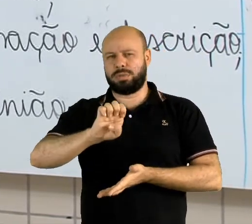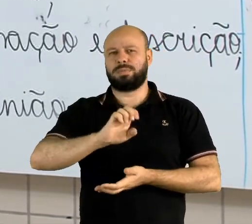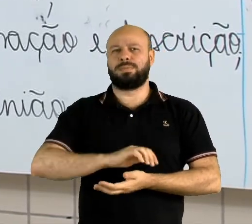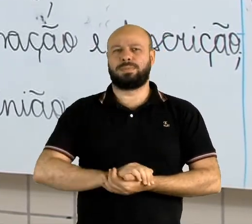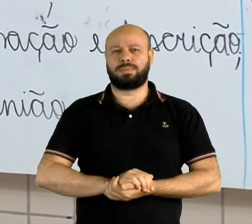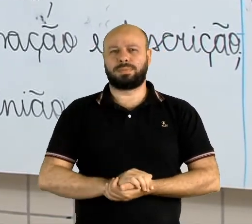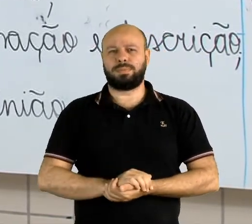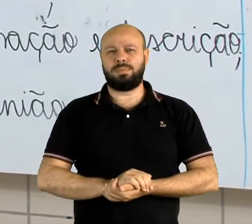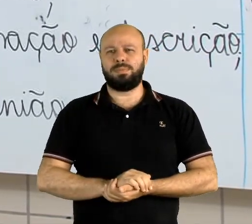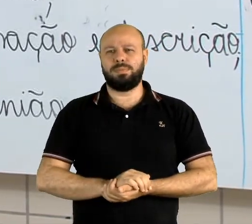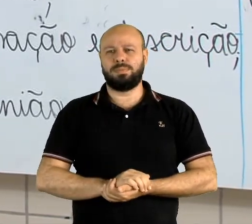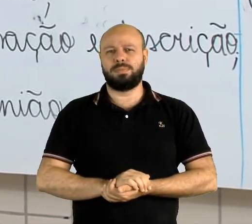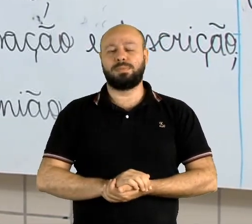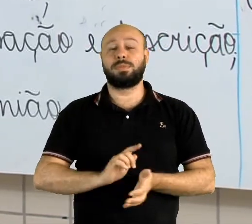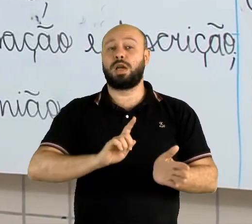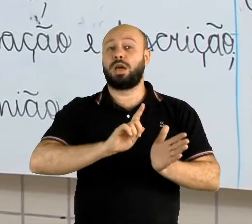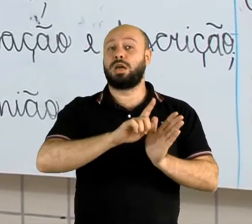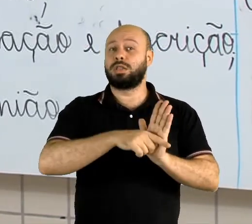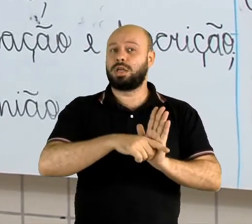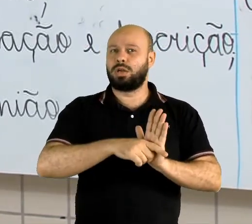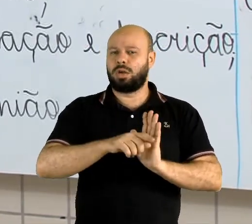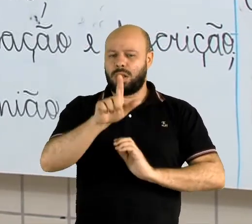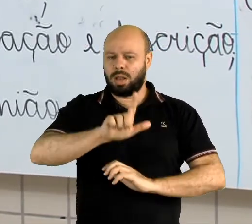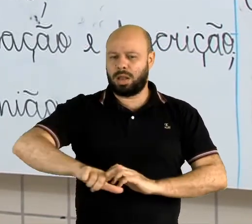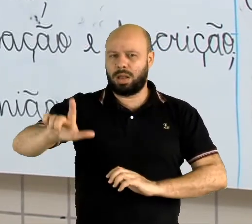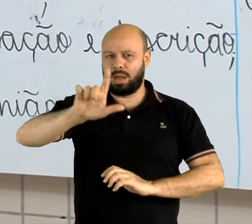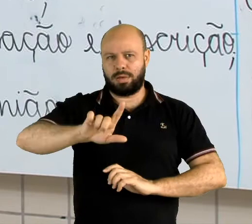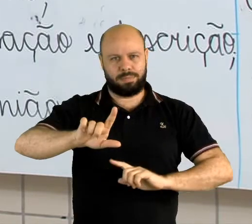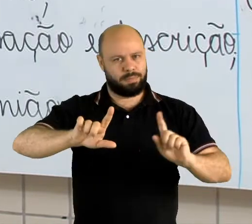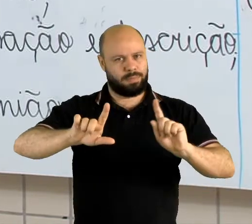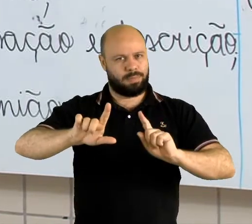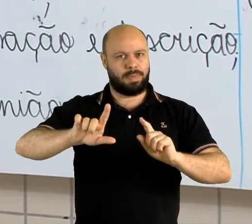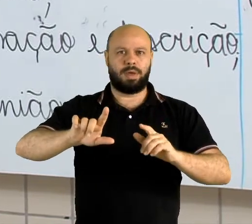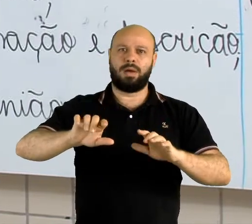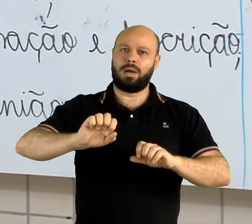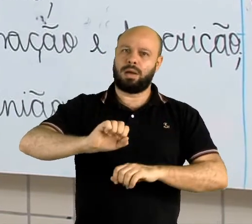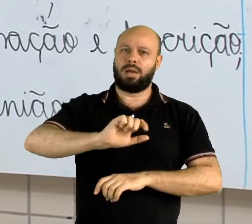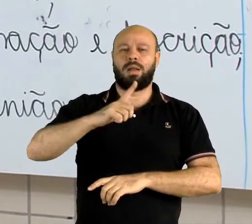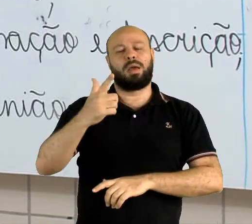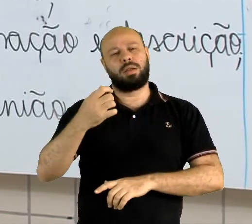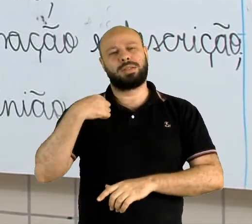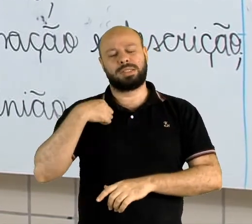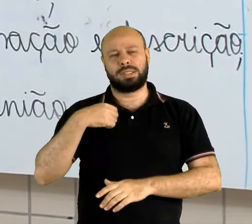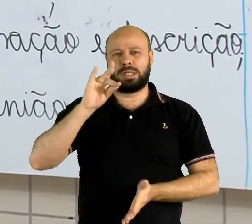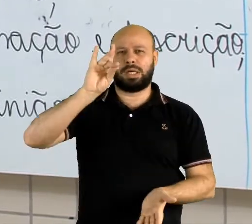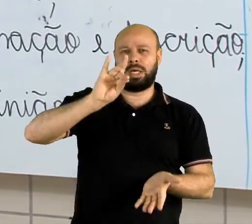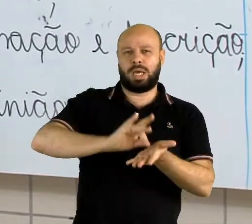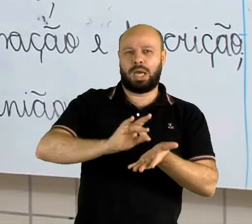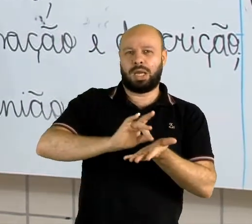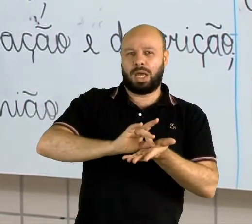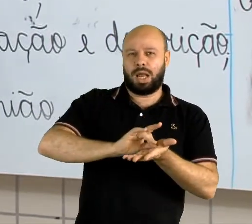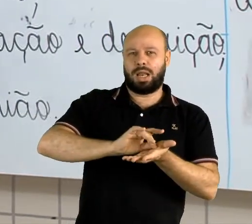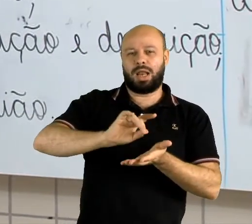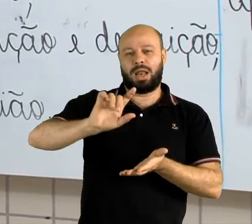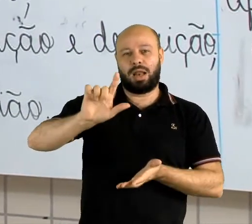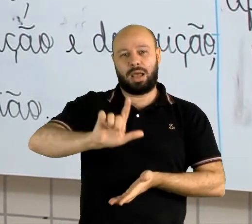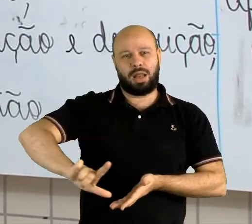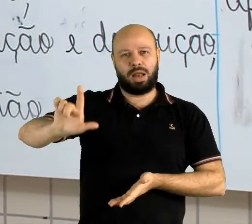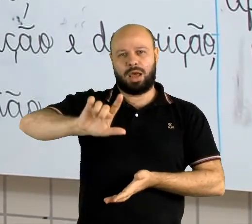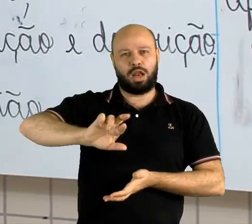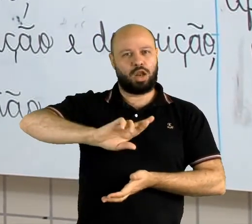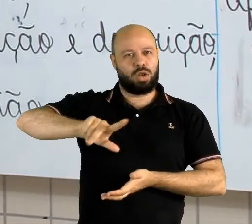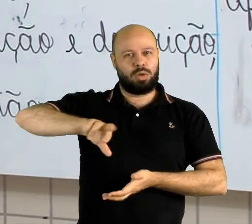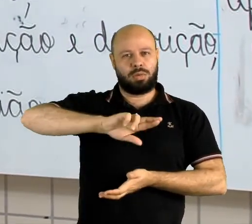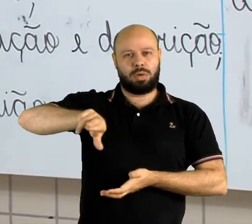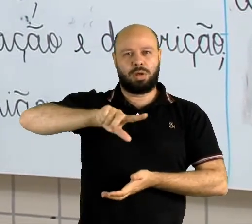realidade. É um gênero não literário, é evidente, se ela retrata a realidade, ela é um gênero não literário, ela não